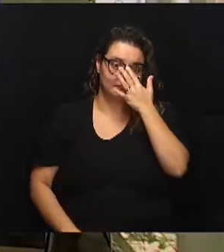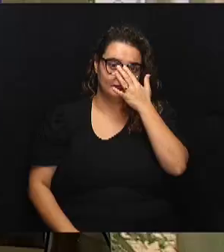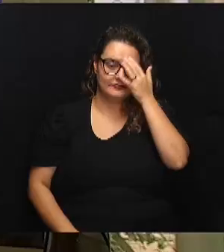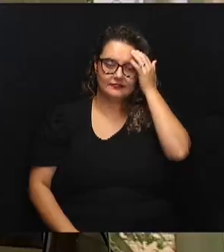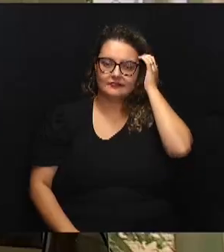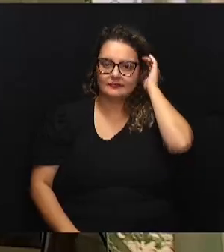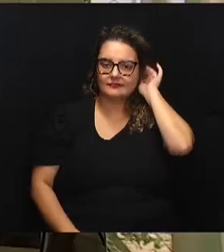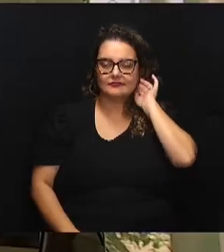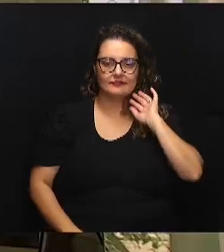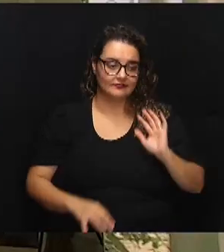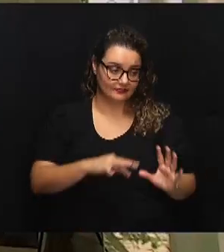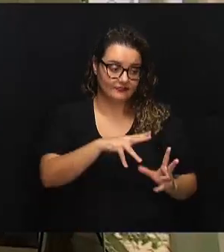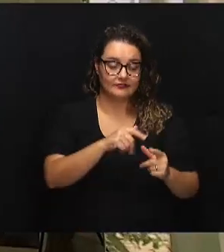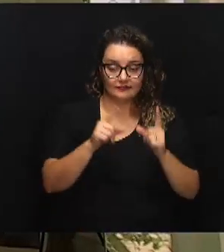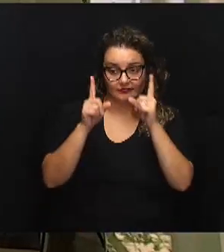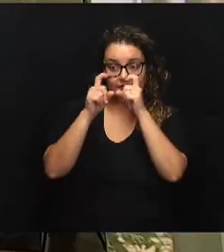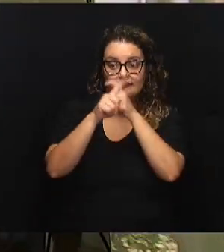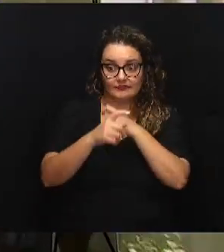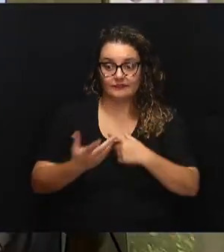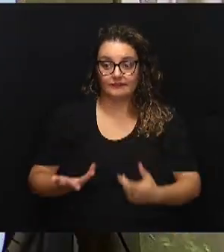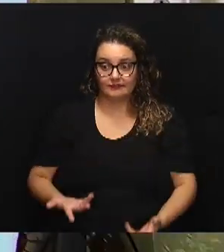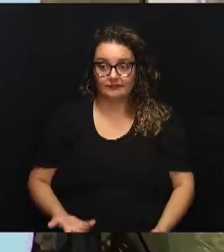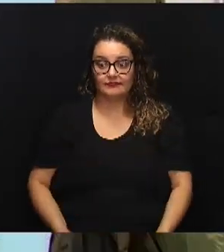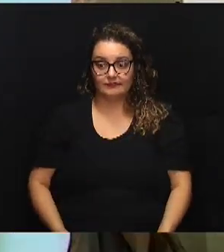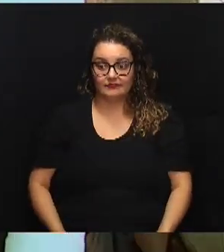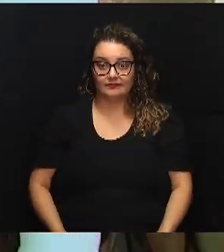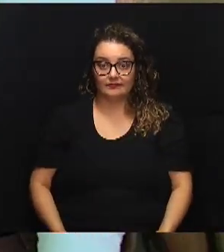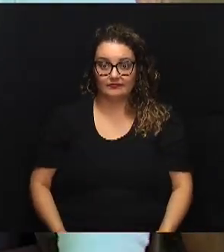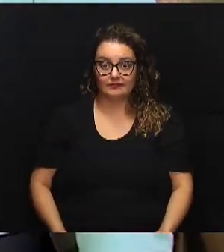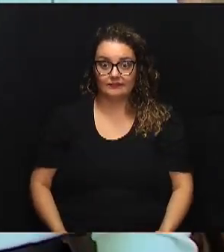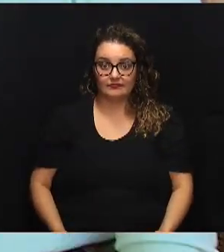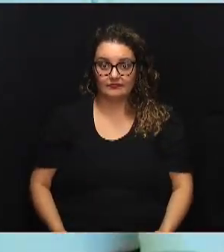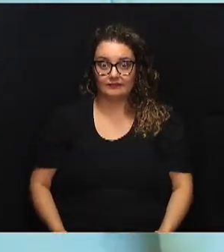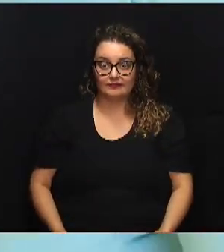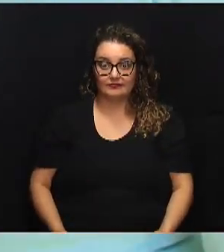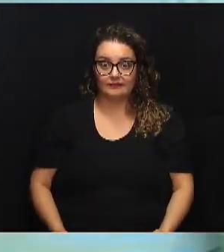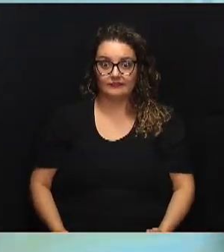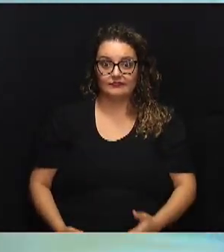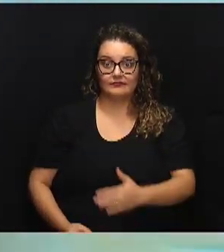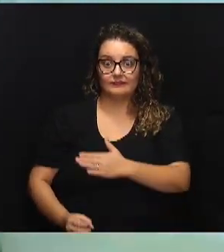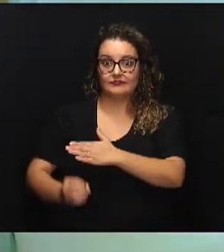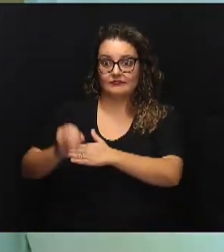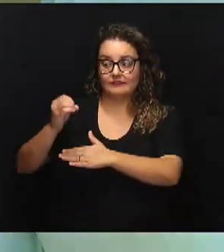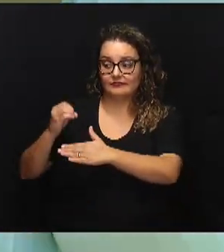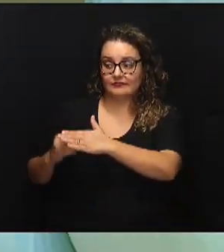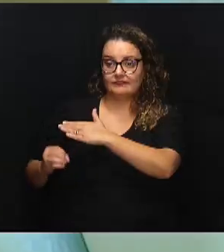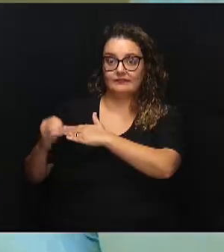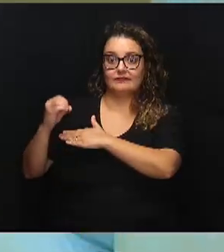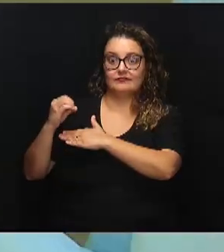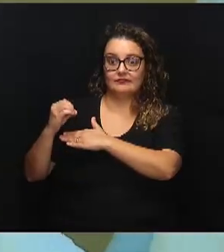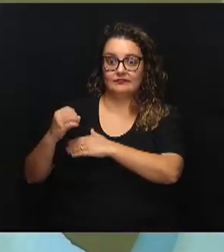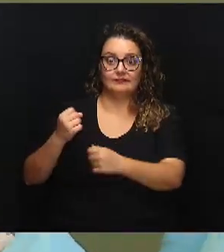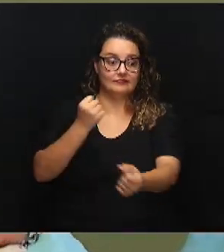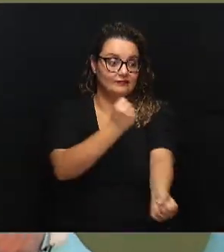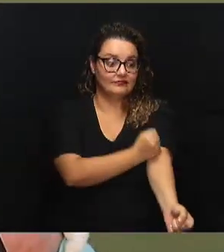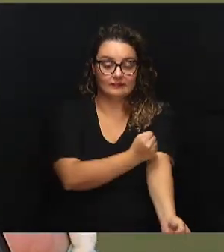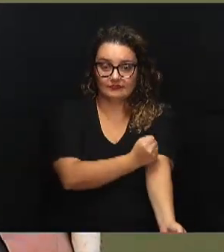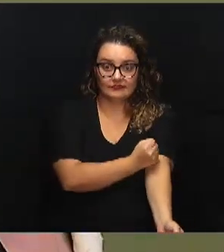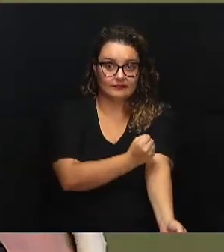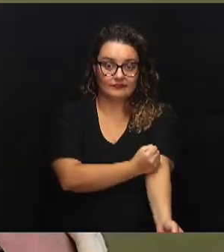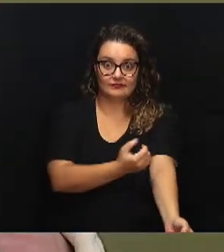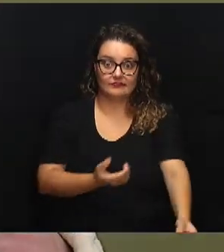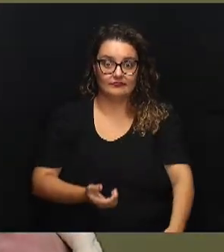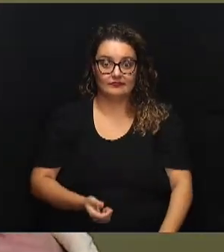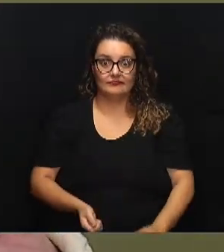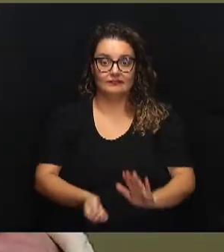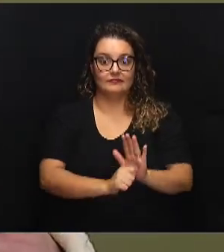mundo muito difícil, né? Em outras 24 horas atrás eu era viciado em drogas, né?